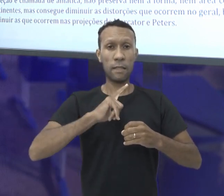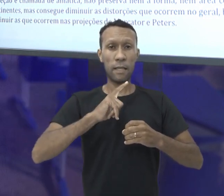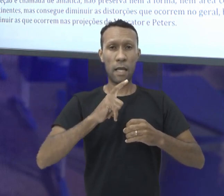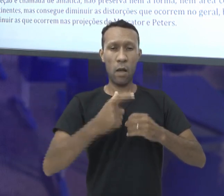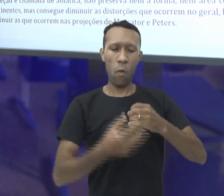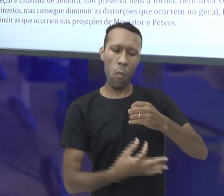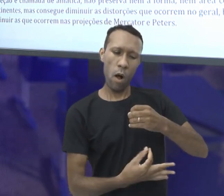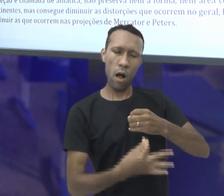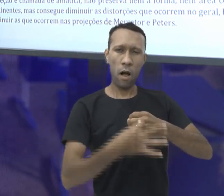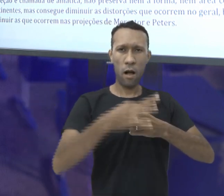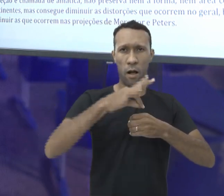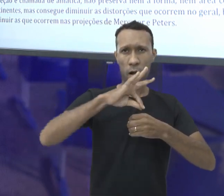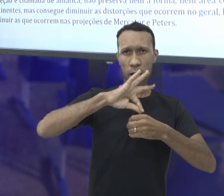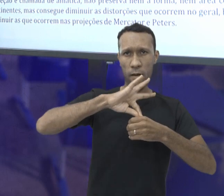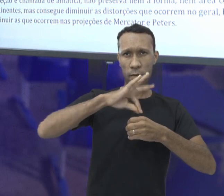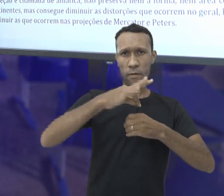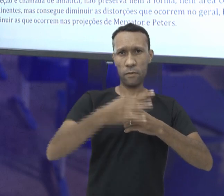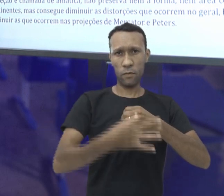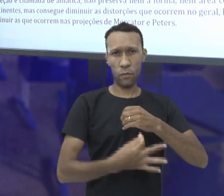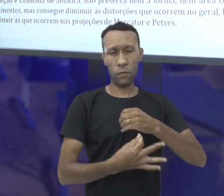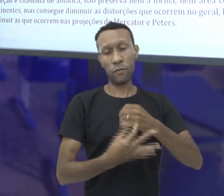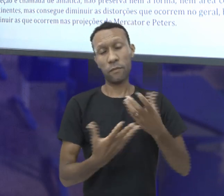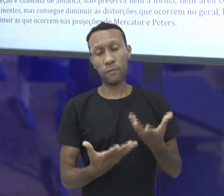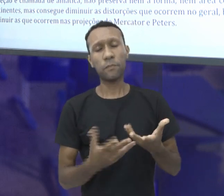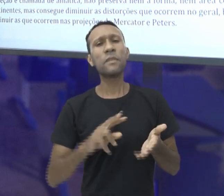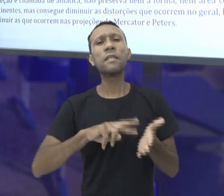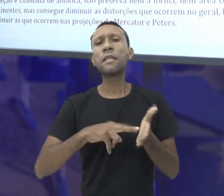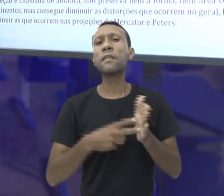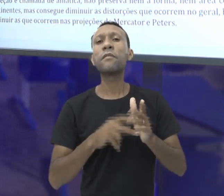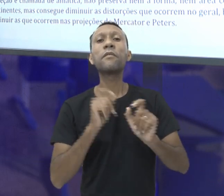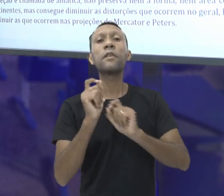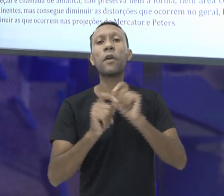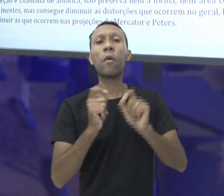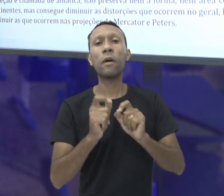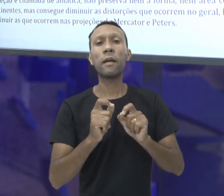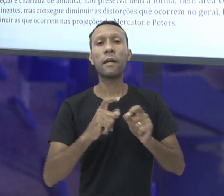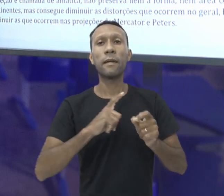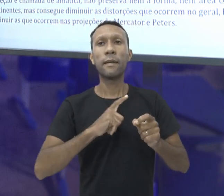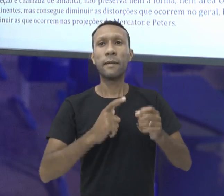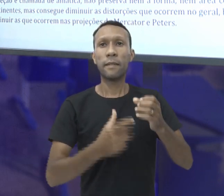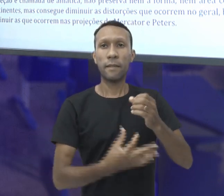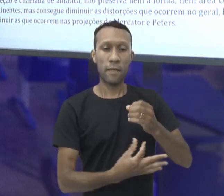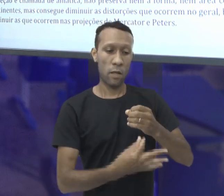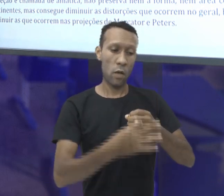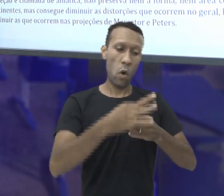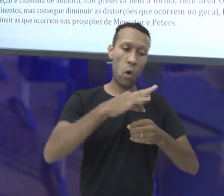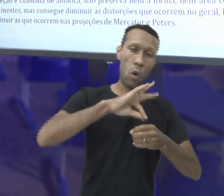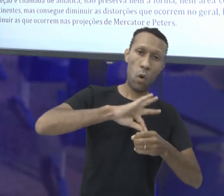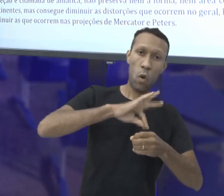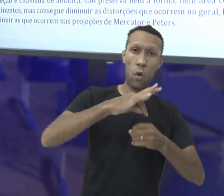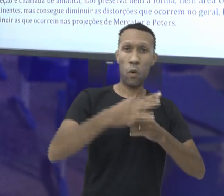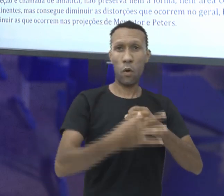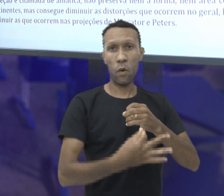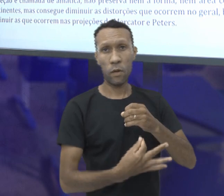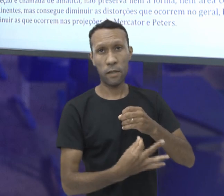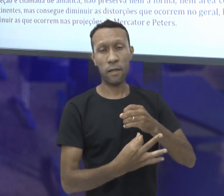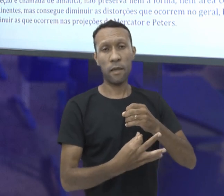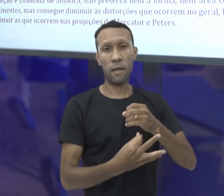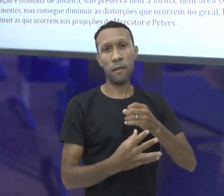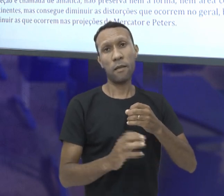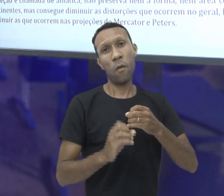curvas. Essas projeções é chamada afilática, ou seja, não preserva nenhuma forma da área, nem do continente, nem dos